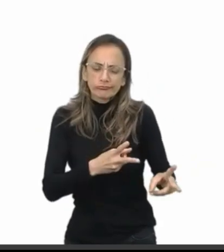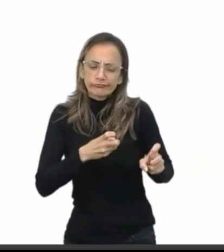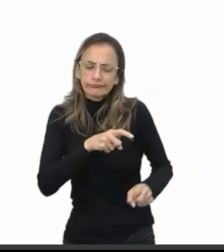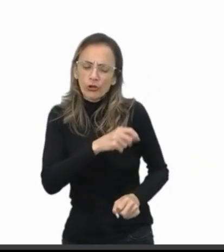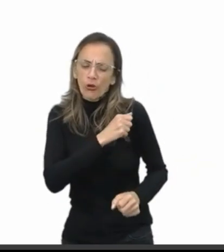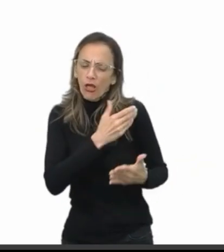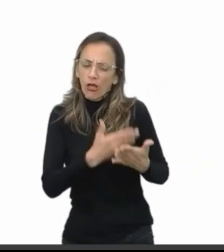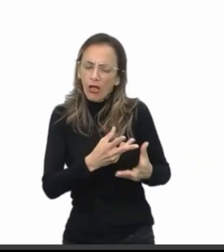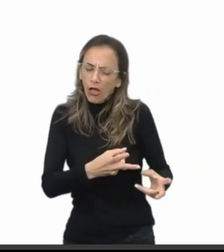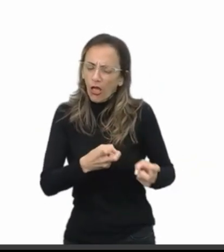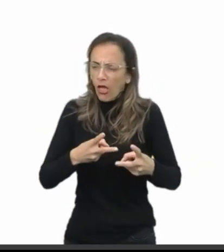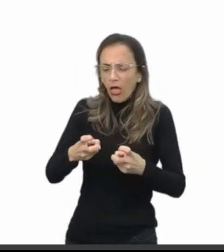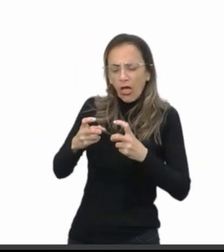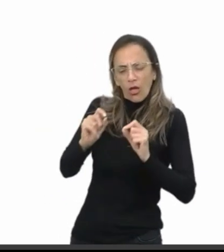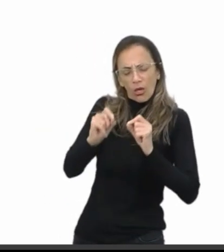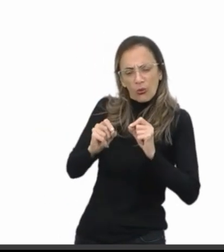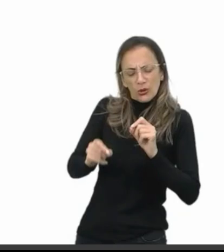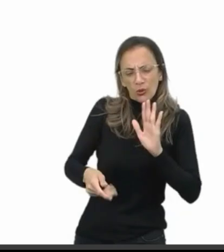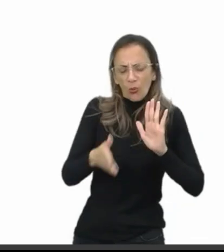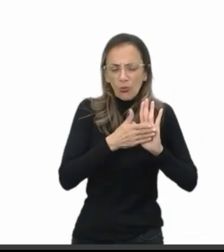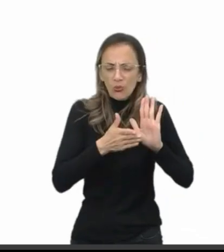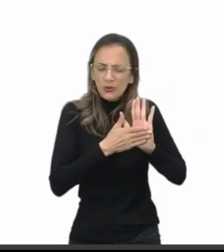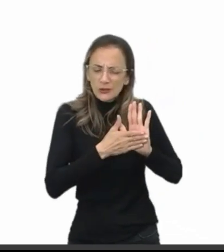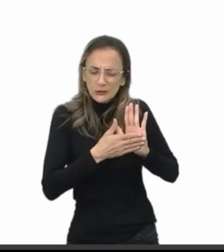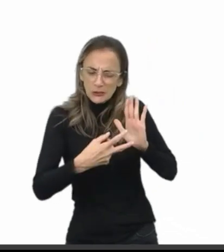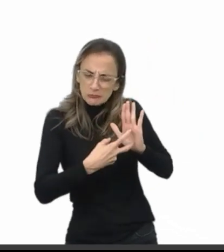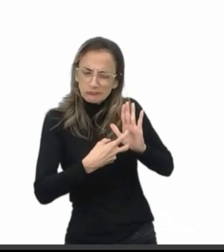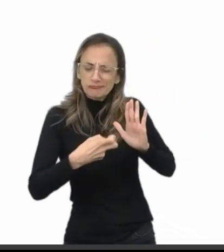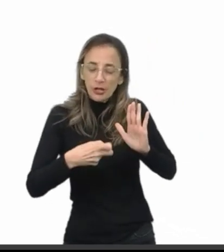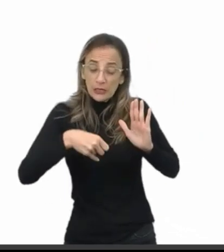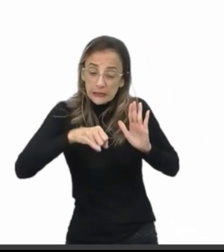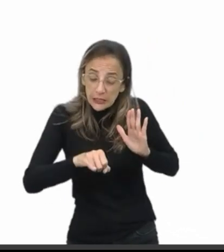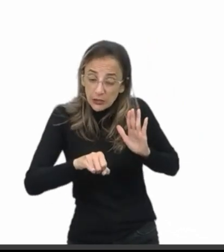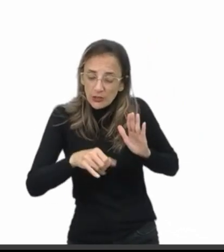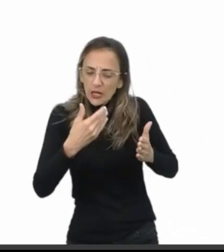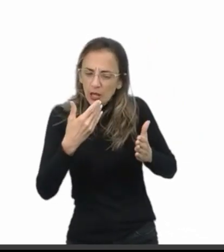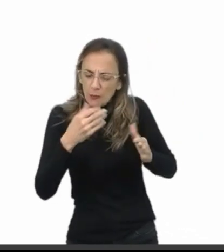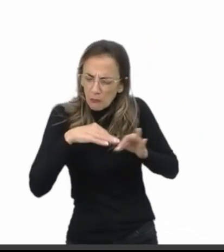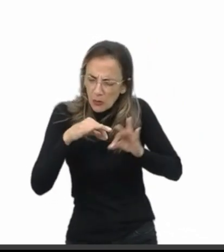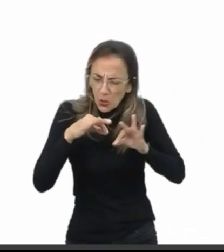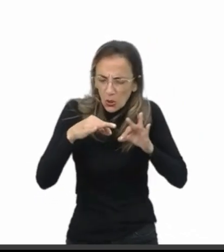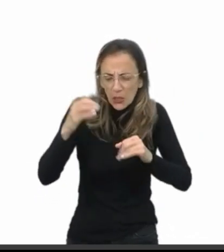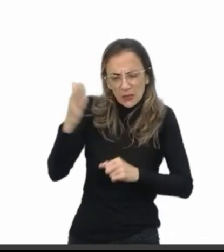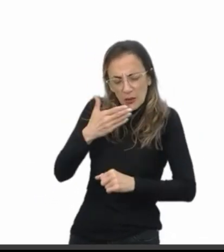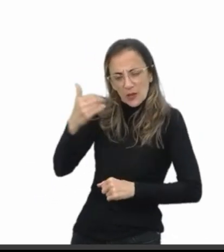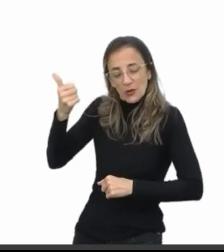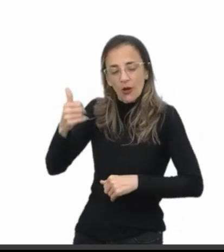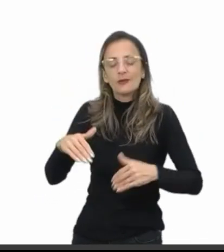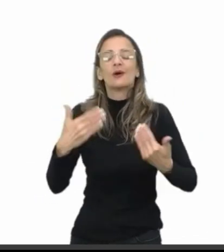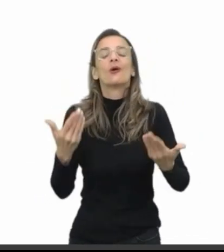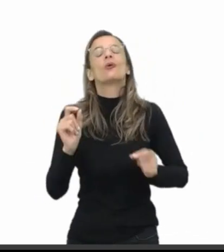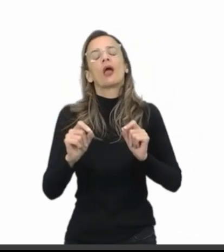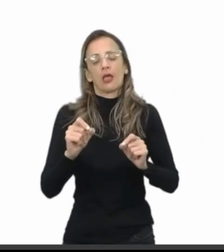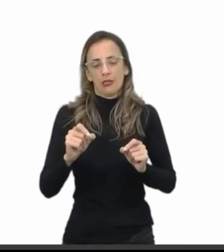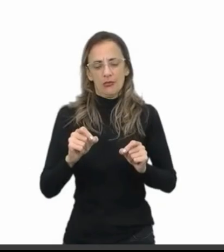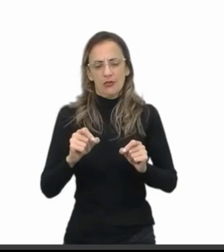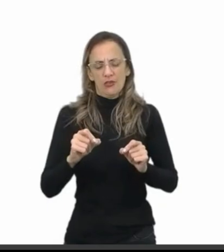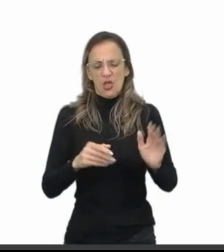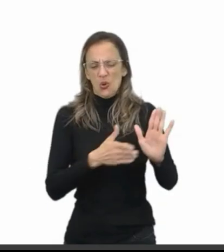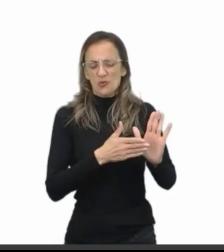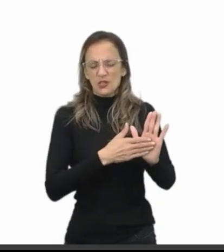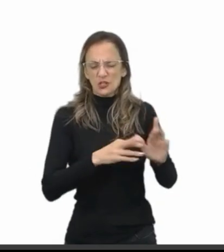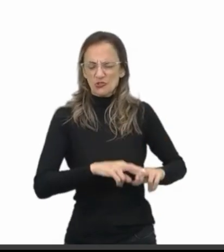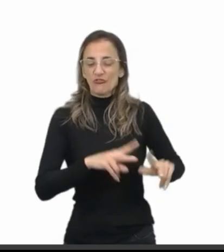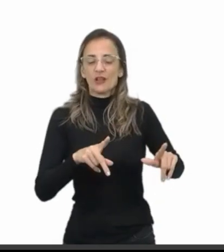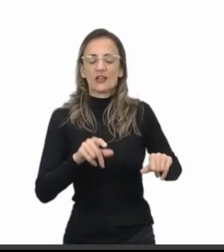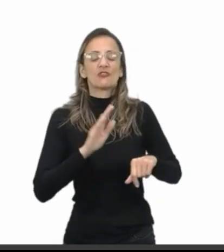estudante, né? O que funcionou nesse projeto, se você pudesse melhorar algo, qual seria a parte do projeto que você faria diferente, onde mais a gente poderia